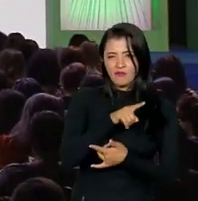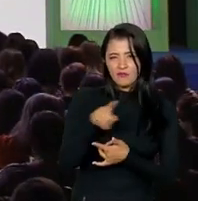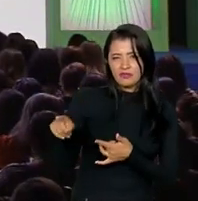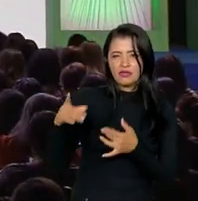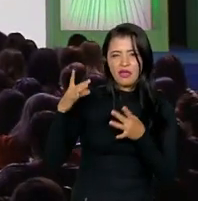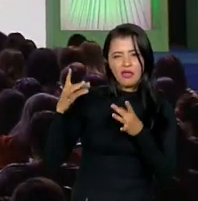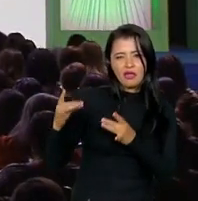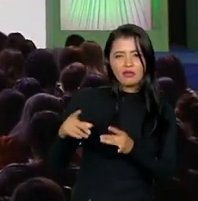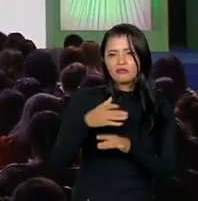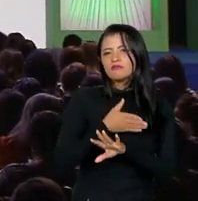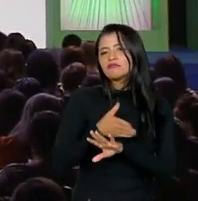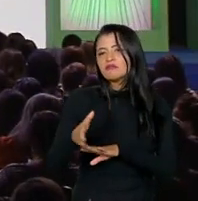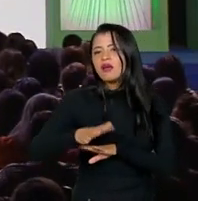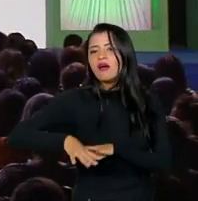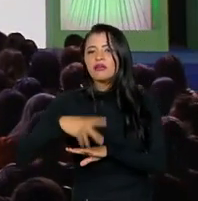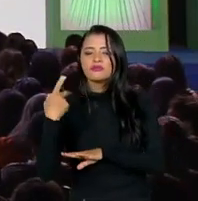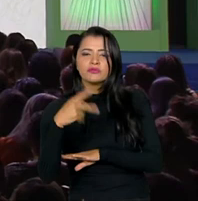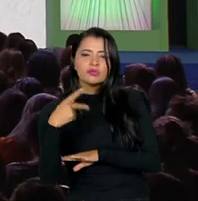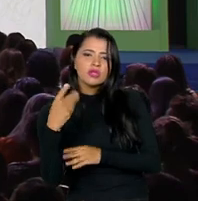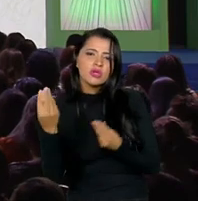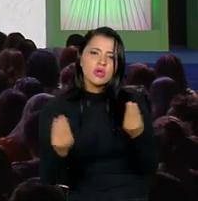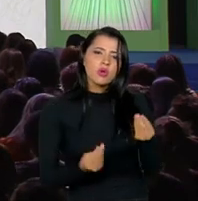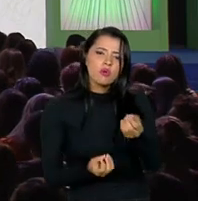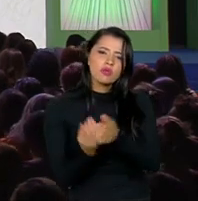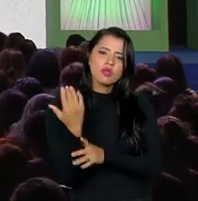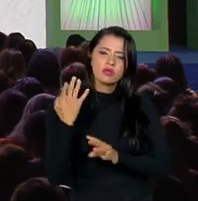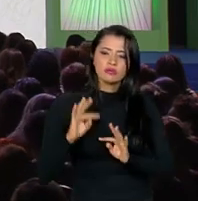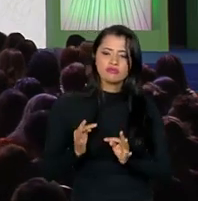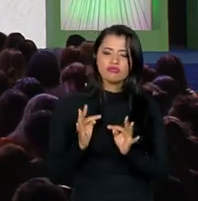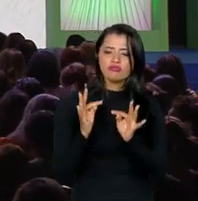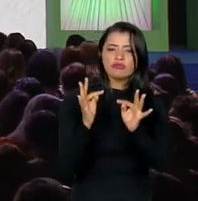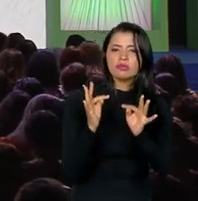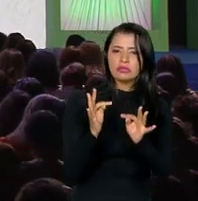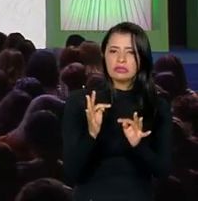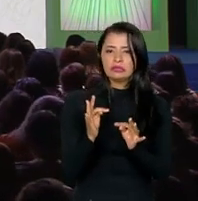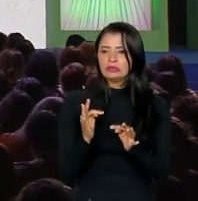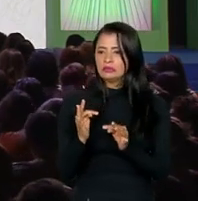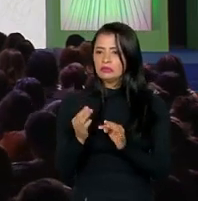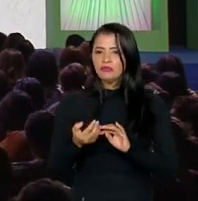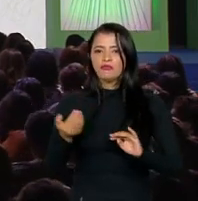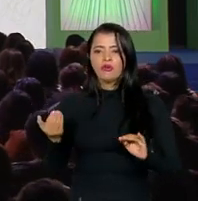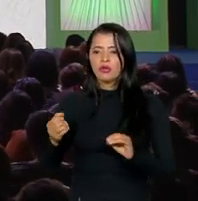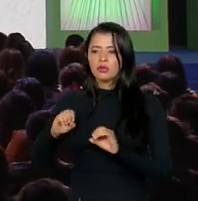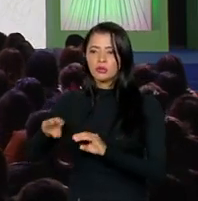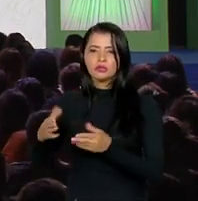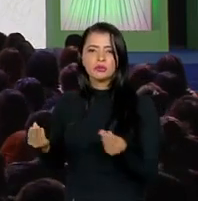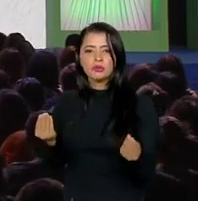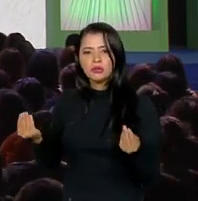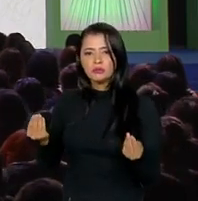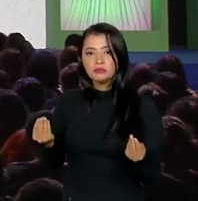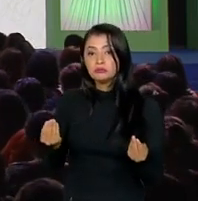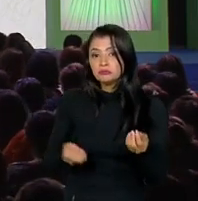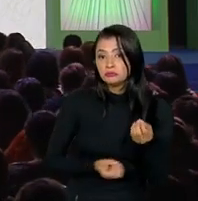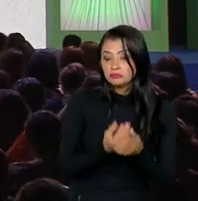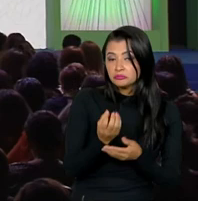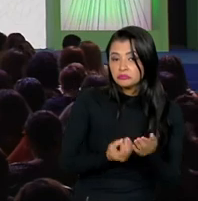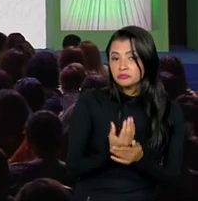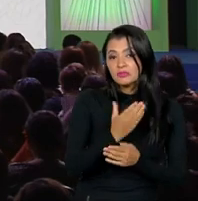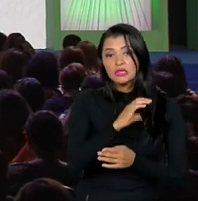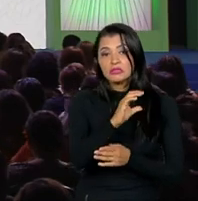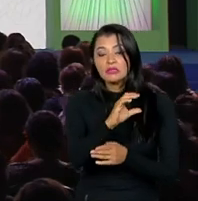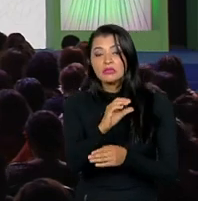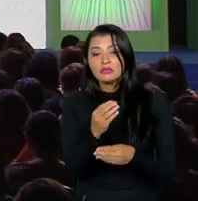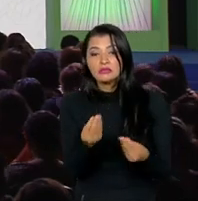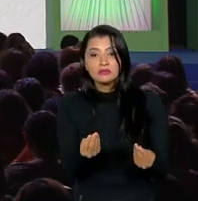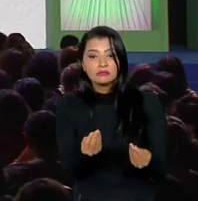na arena de vocês. Como produzir tecnologia sem a educação? Como produzir